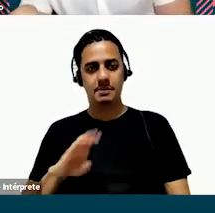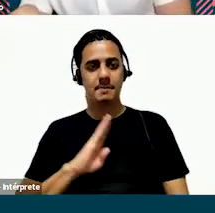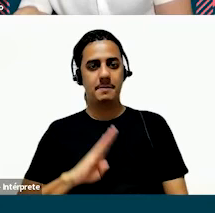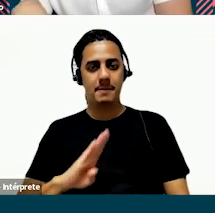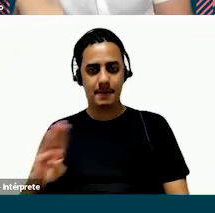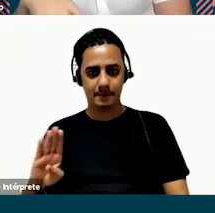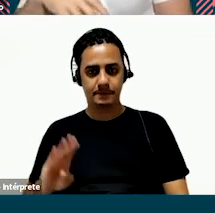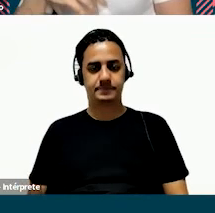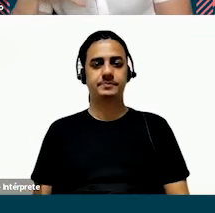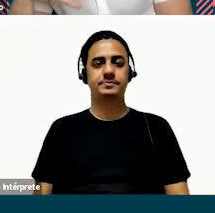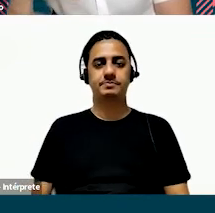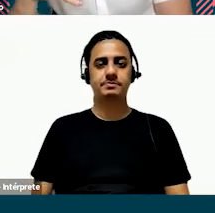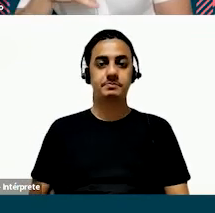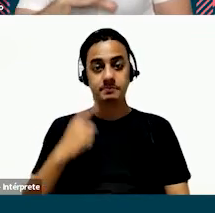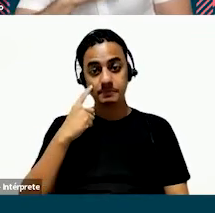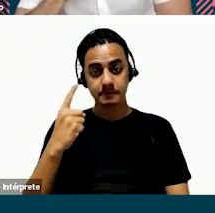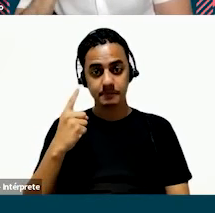BBB. E antes,